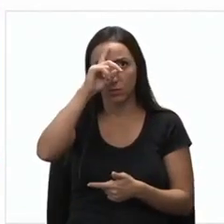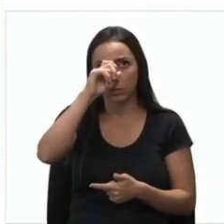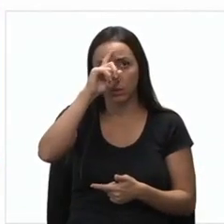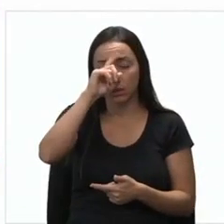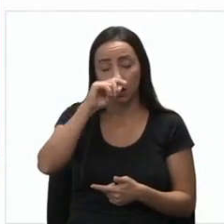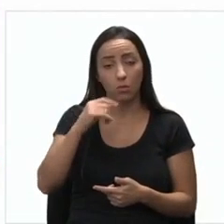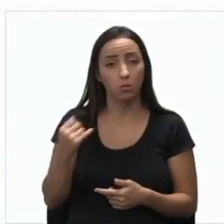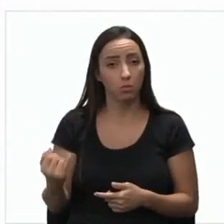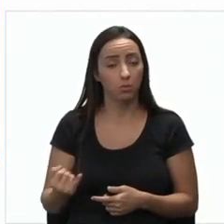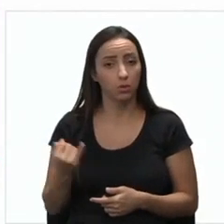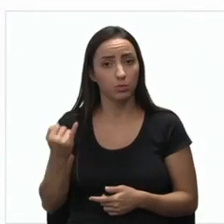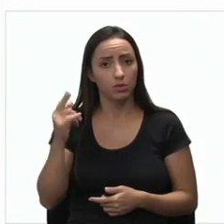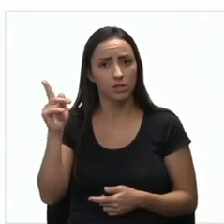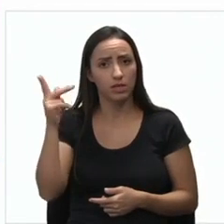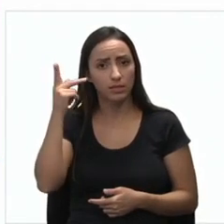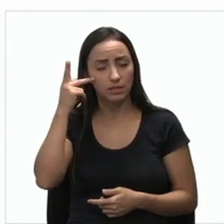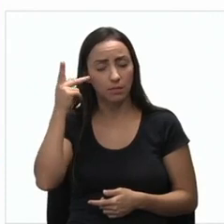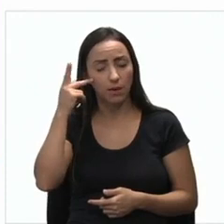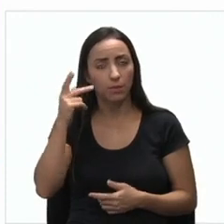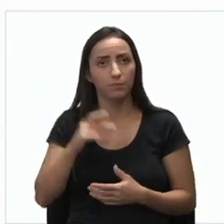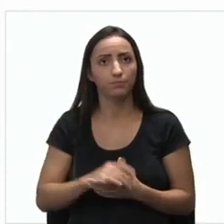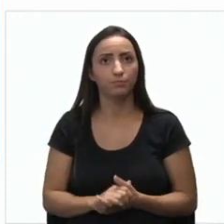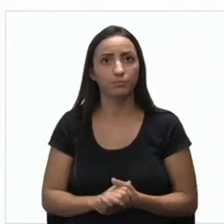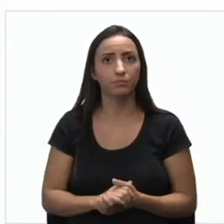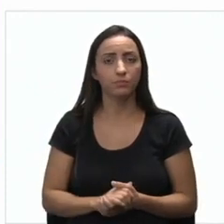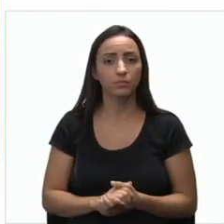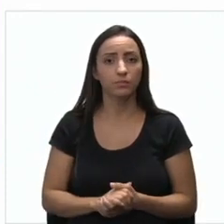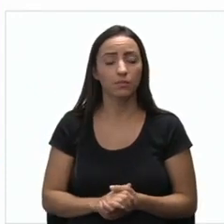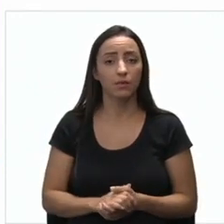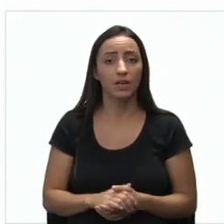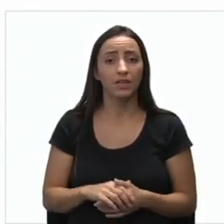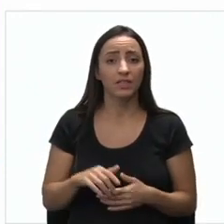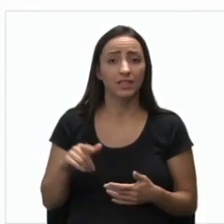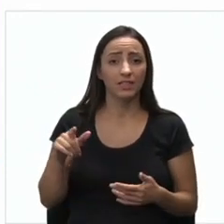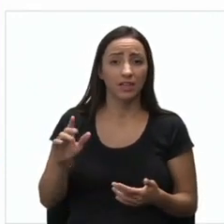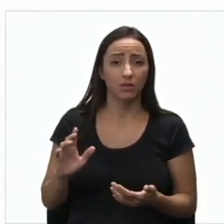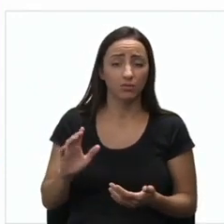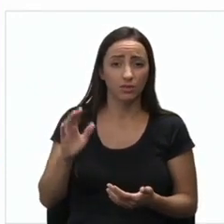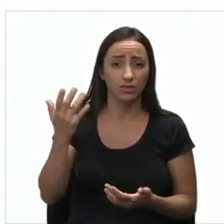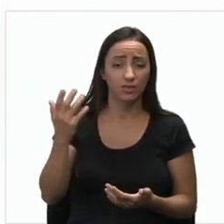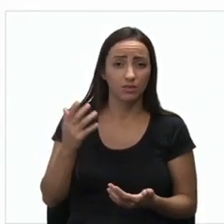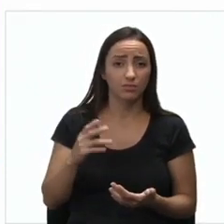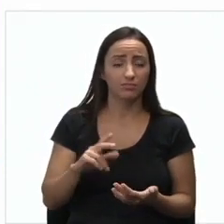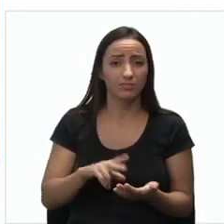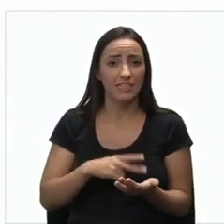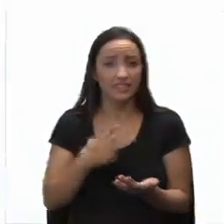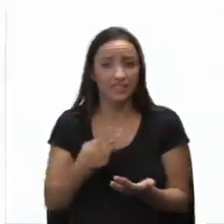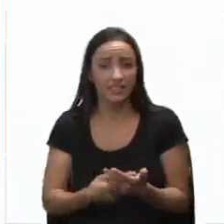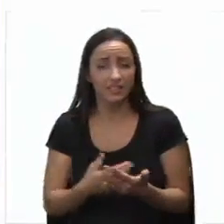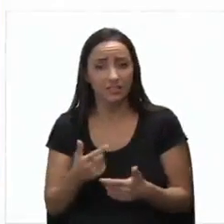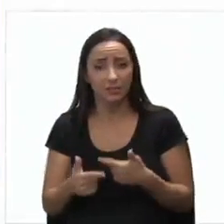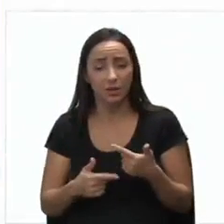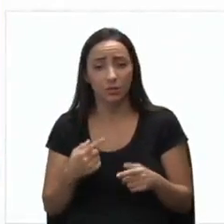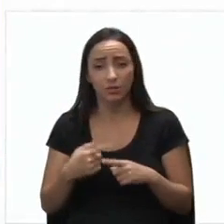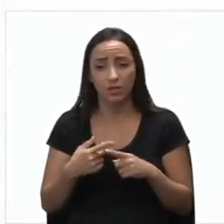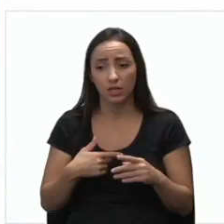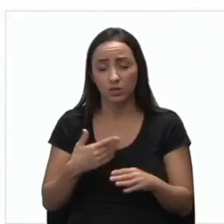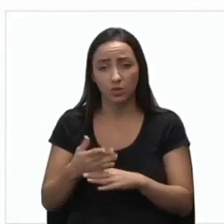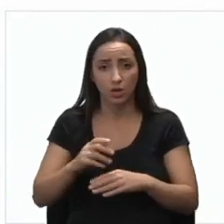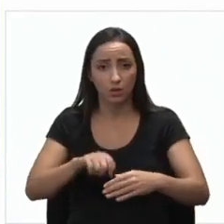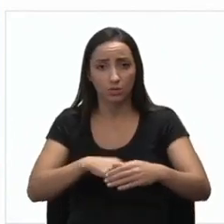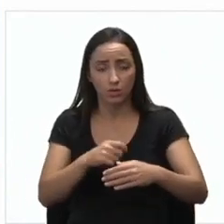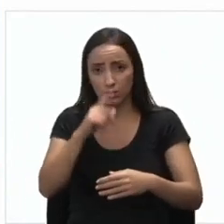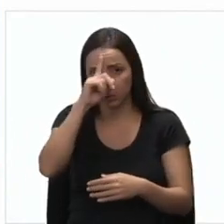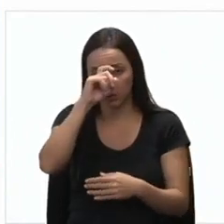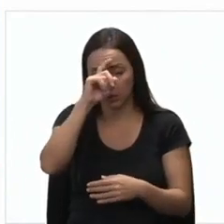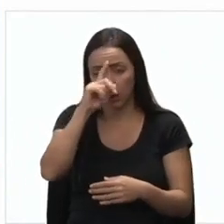diversos tipos de transplantes. E ela acaba de sofrer um acidente de trabalho ao entrar na cozinha do hospital para